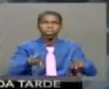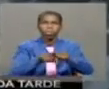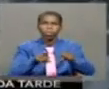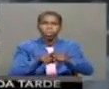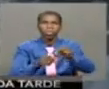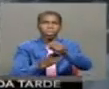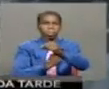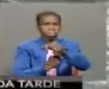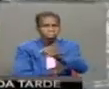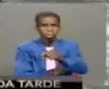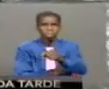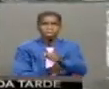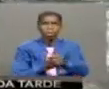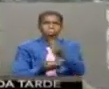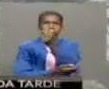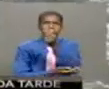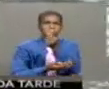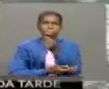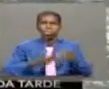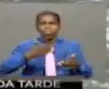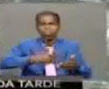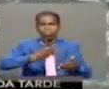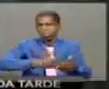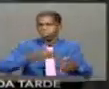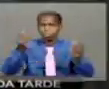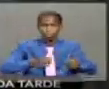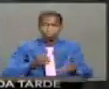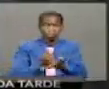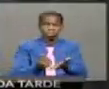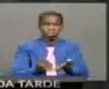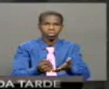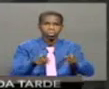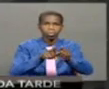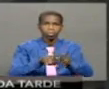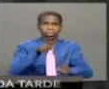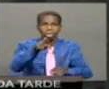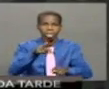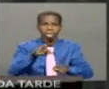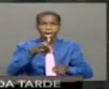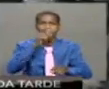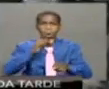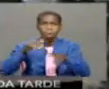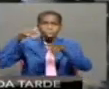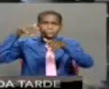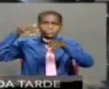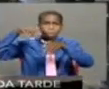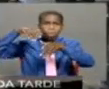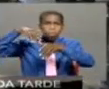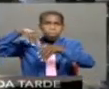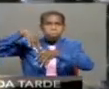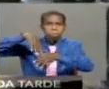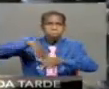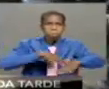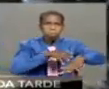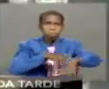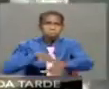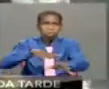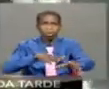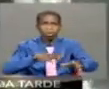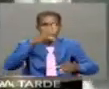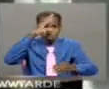os nossos países vizinhos. Ainda no Cuxi, as quedas de Maculungungu, em tempos, foram várias vezes visitadas por